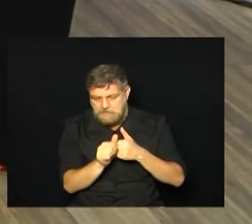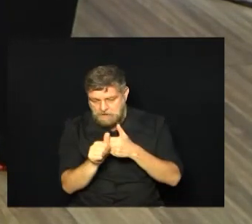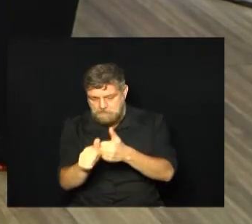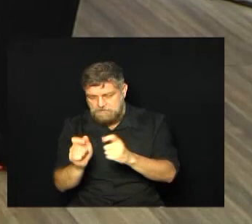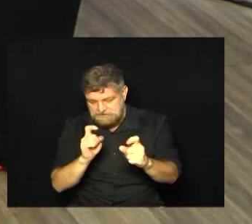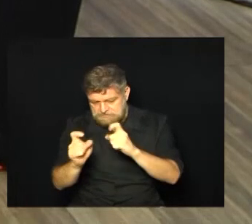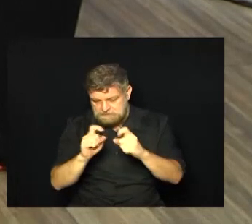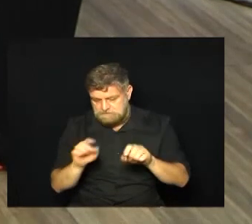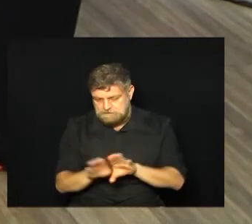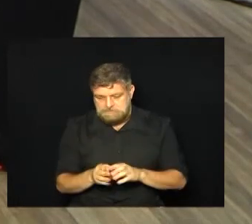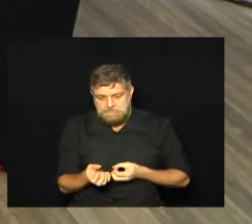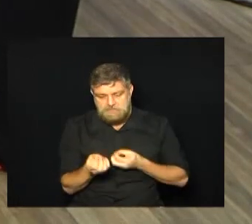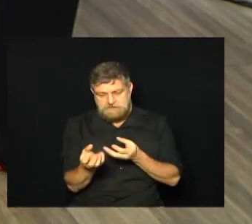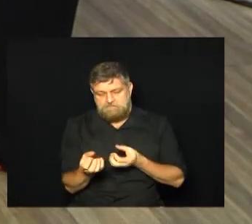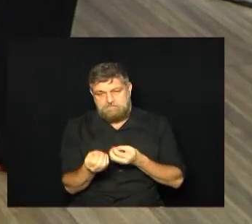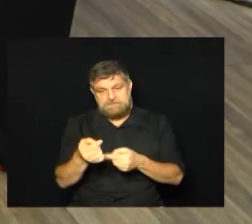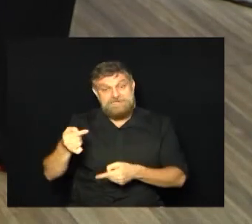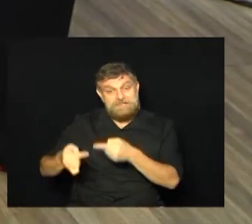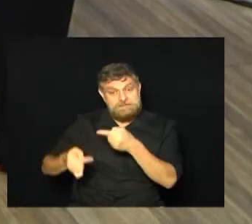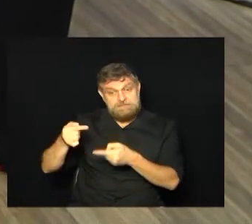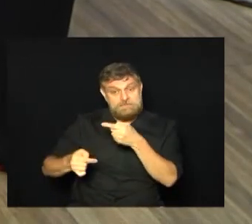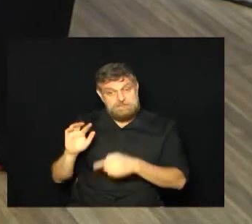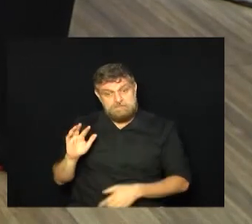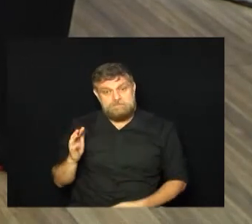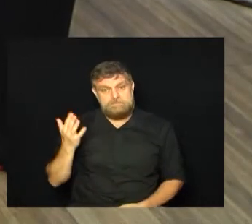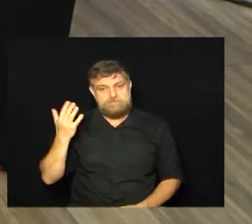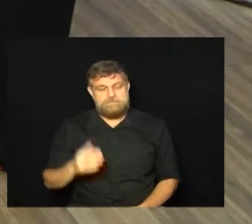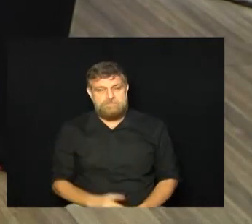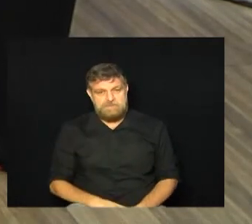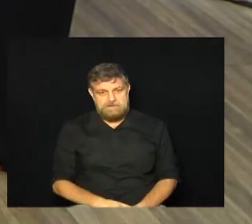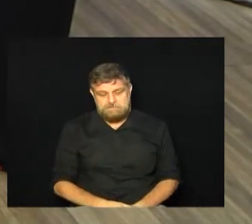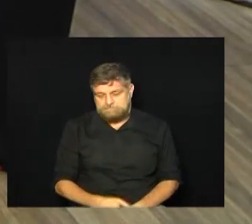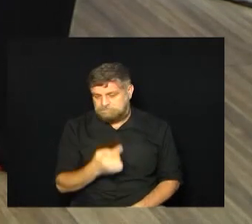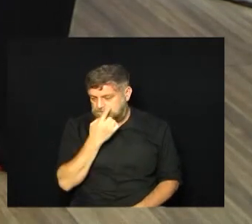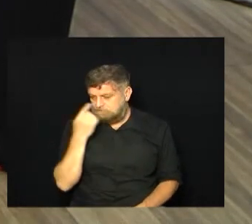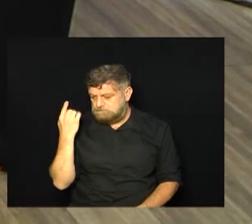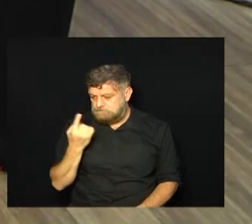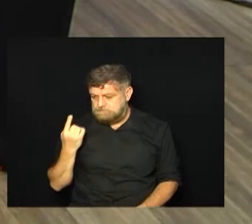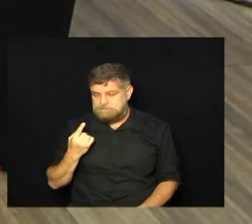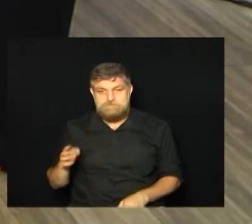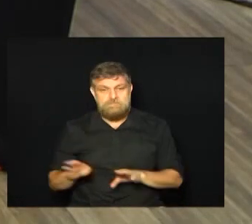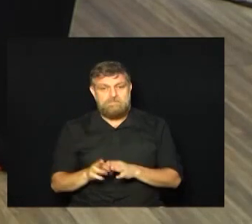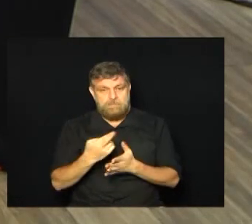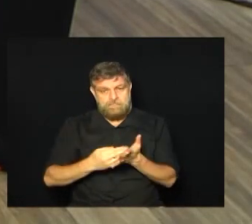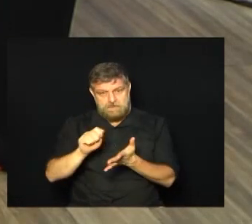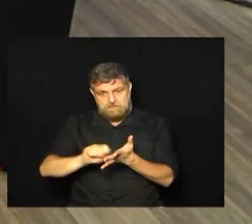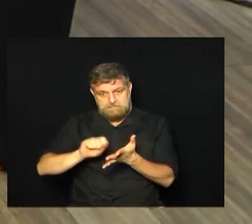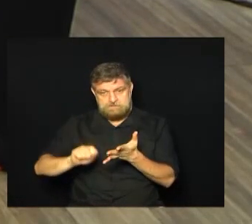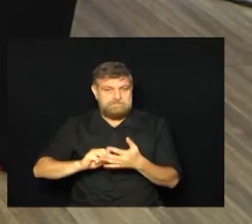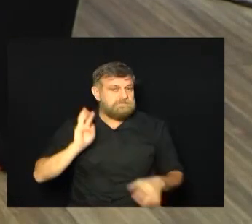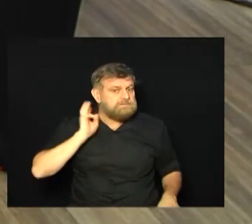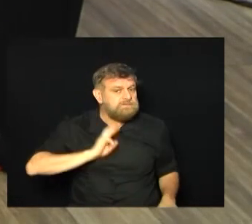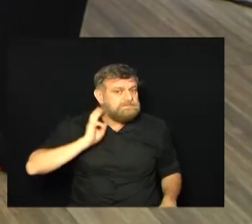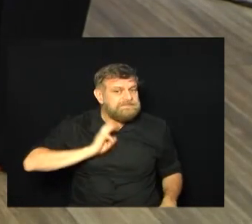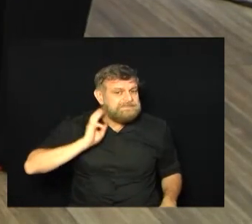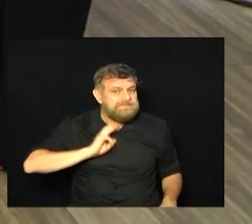reuniões, trazendo para vocês aqui as discussões que acontecem. Mirna Abreu, a gente fala agora sobre um requerimento do vereador Cecílio